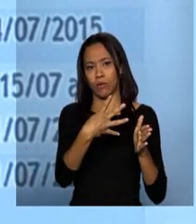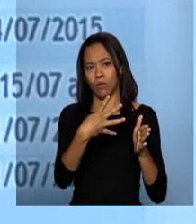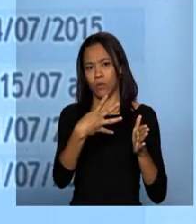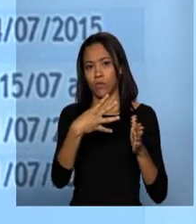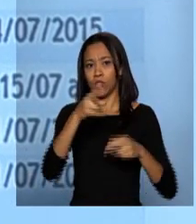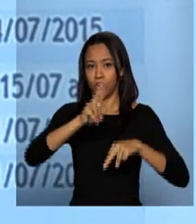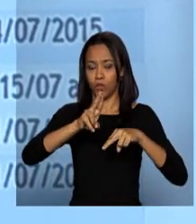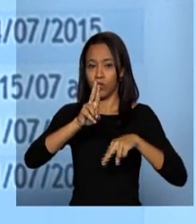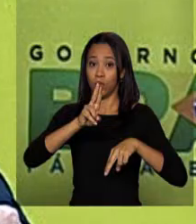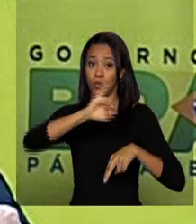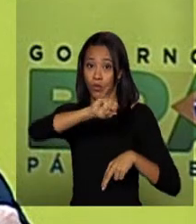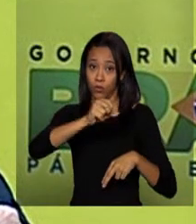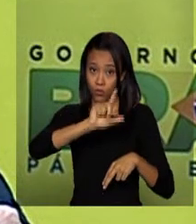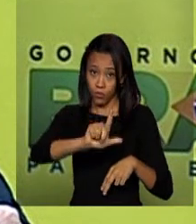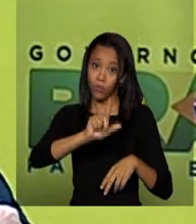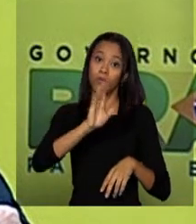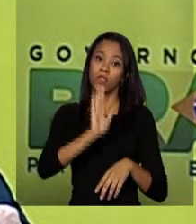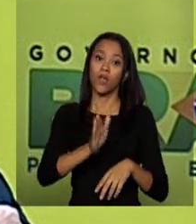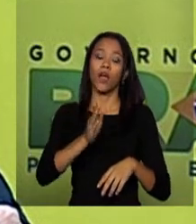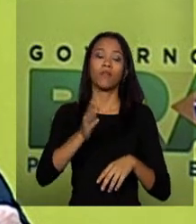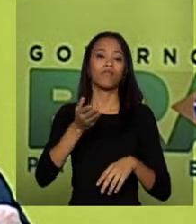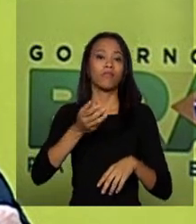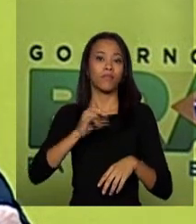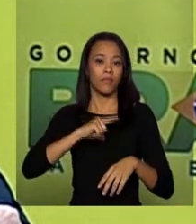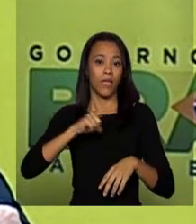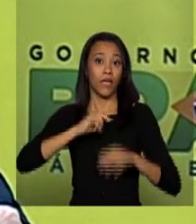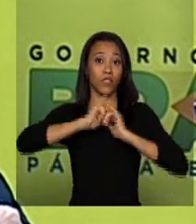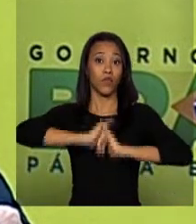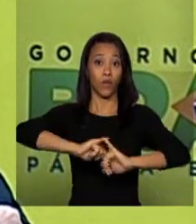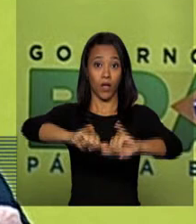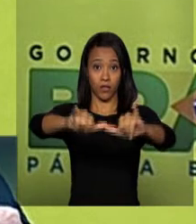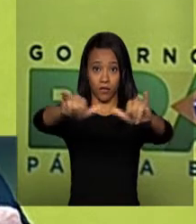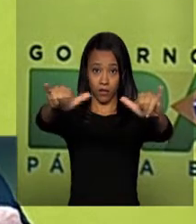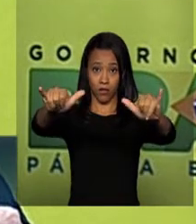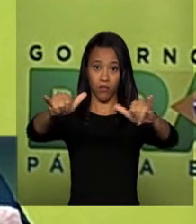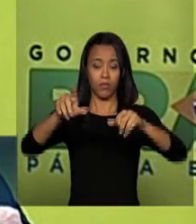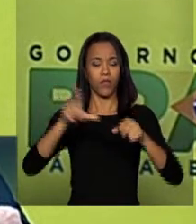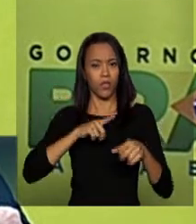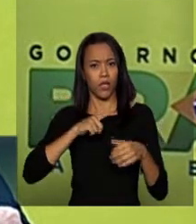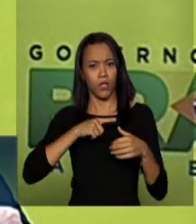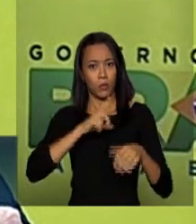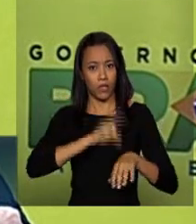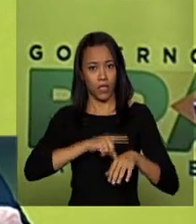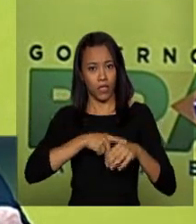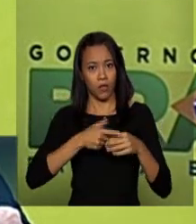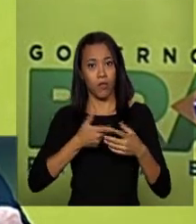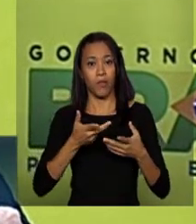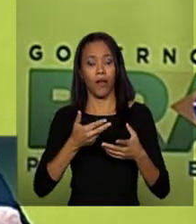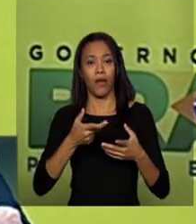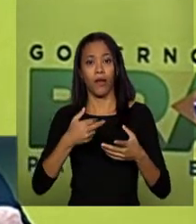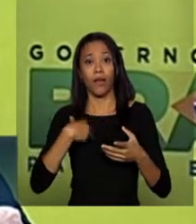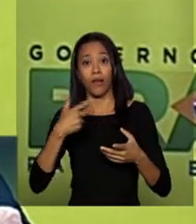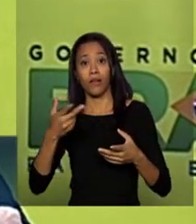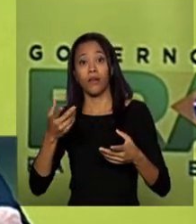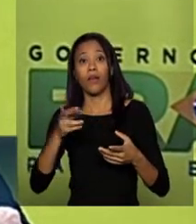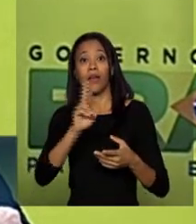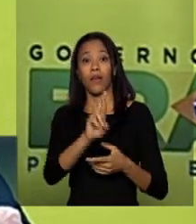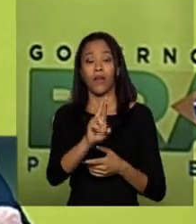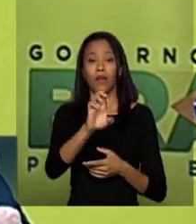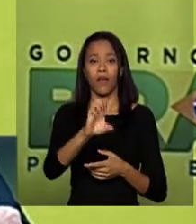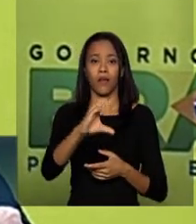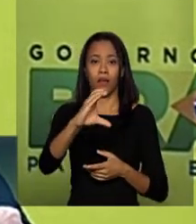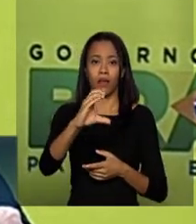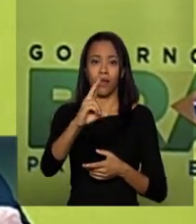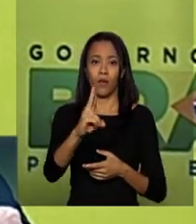a gente já tenha a divulgação, tem aí um período para recurso, né? Porque, como